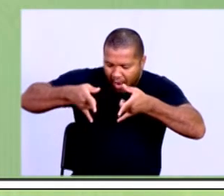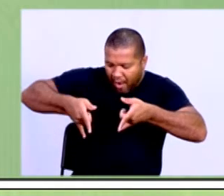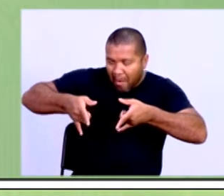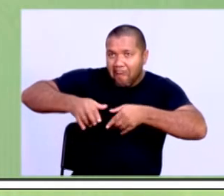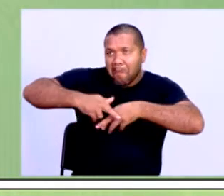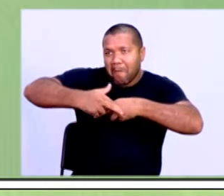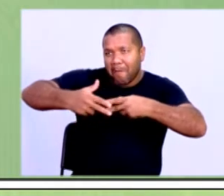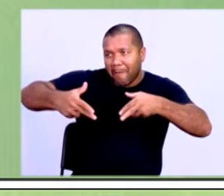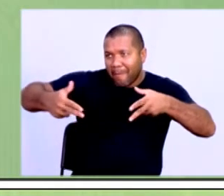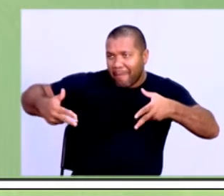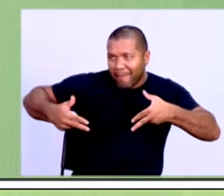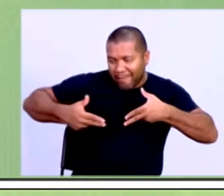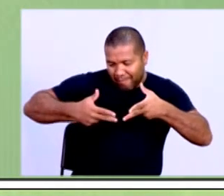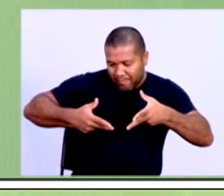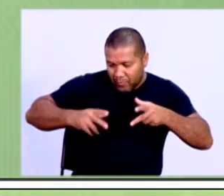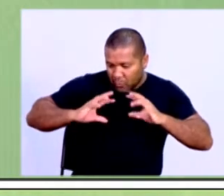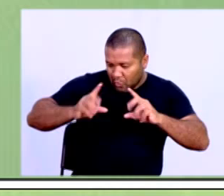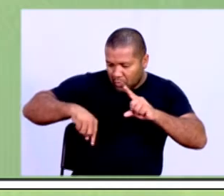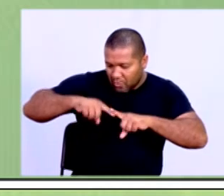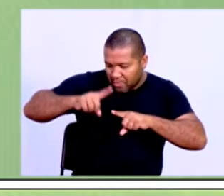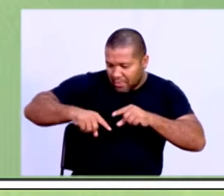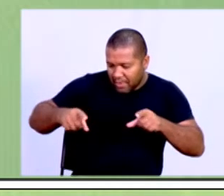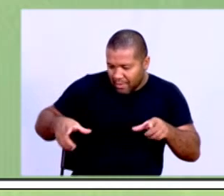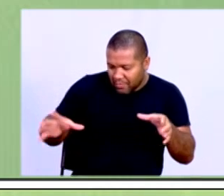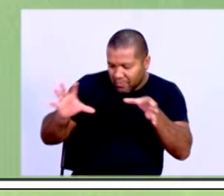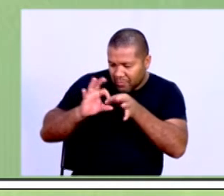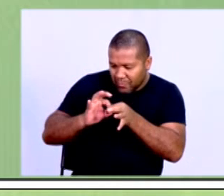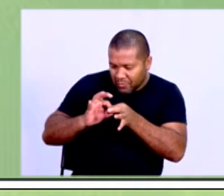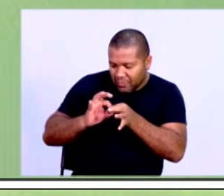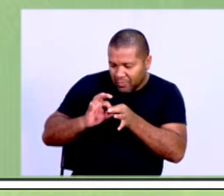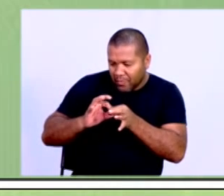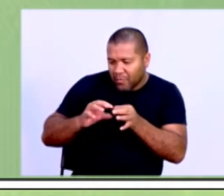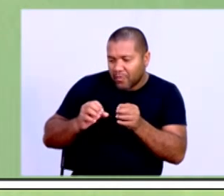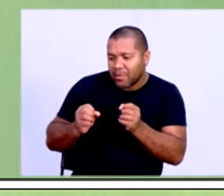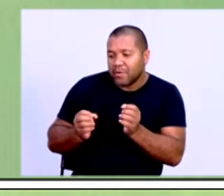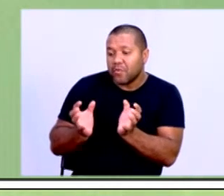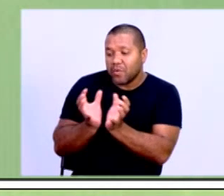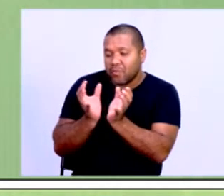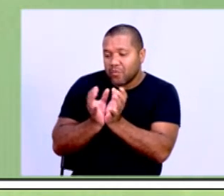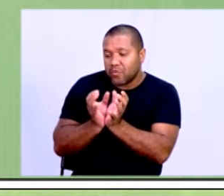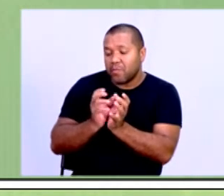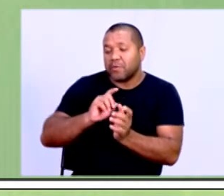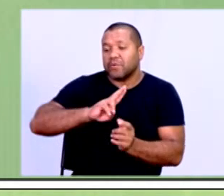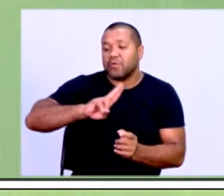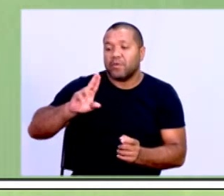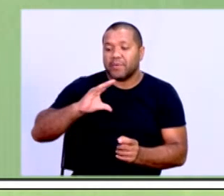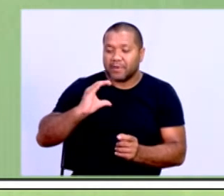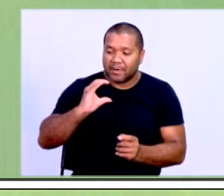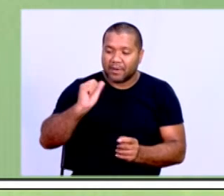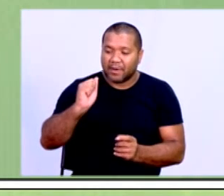Esses objetos juntos, eles formam uma classe. O objeto eu consigo tocar, é algo que